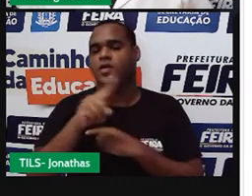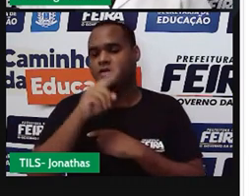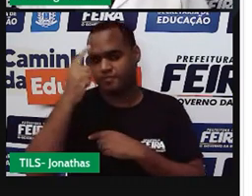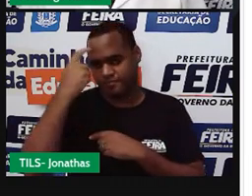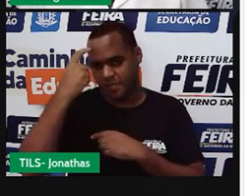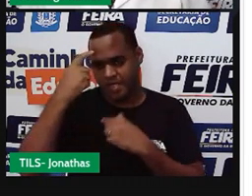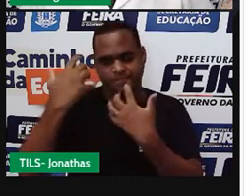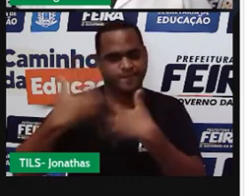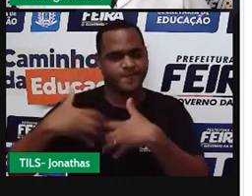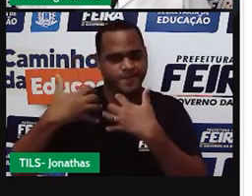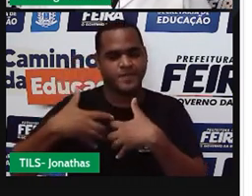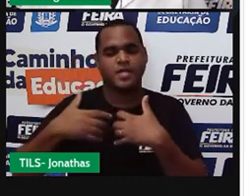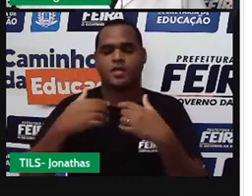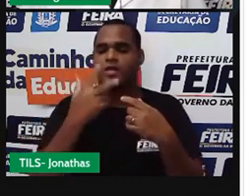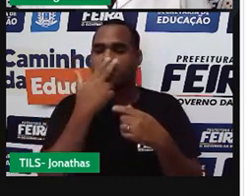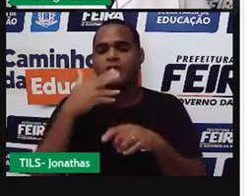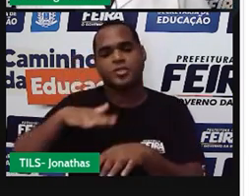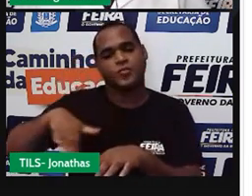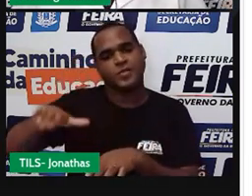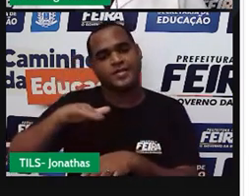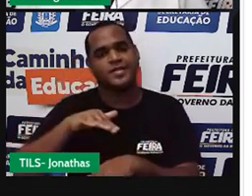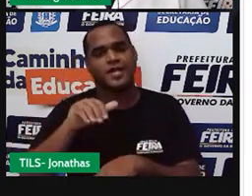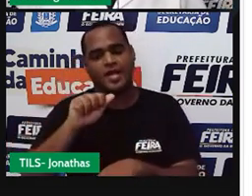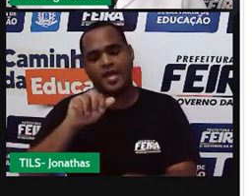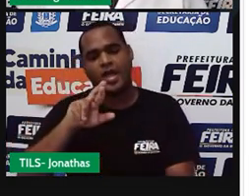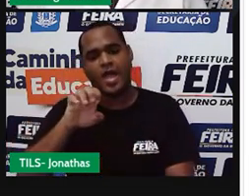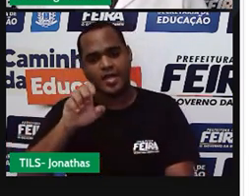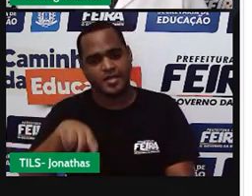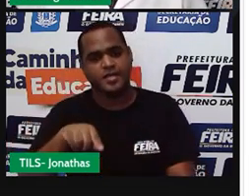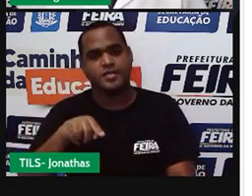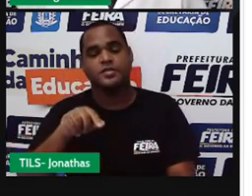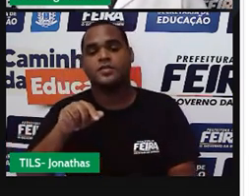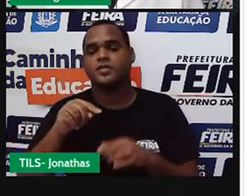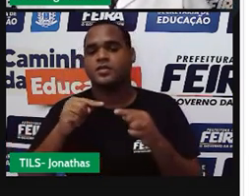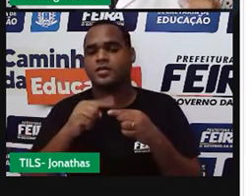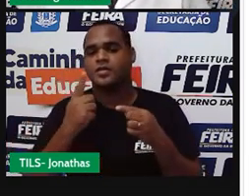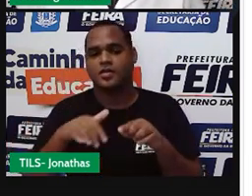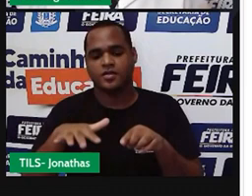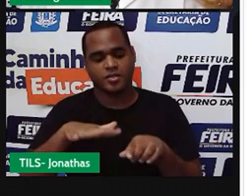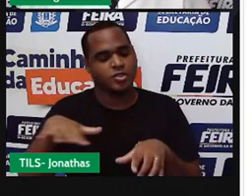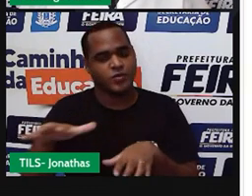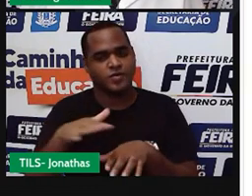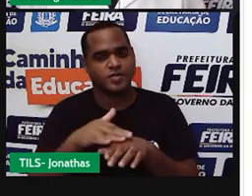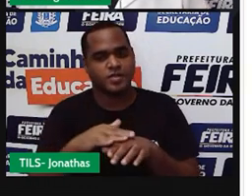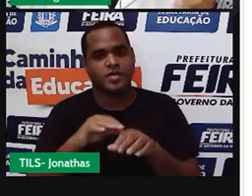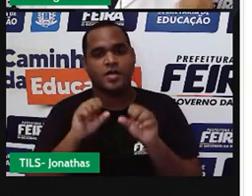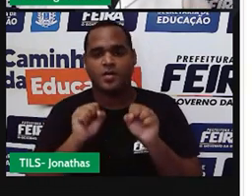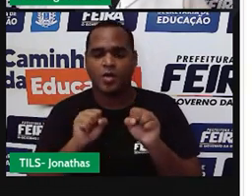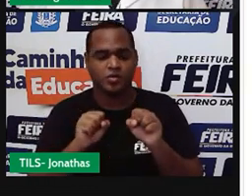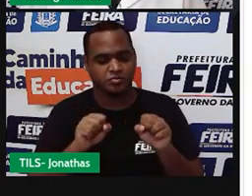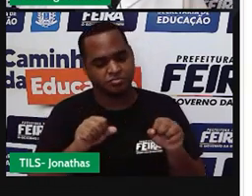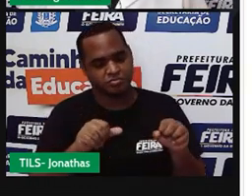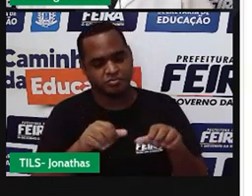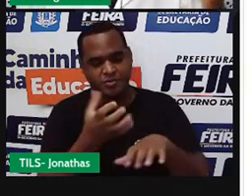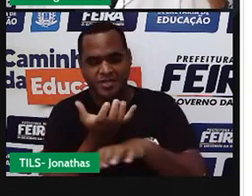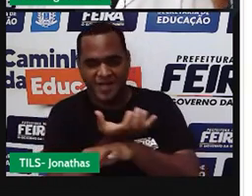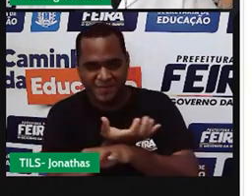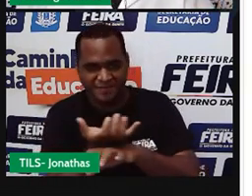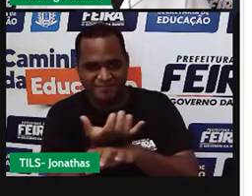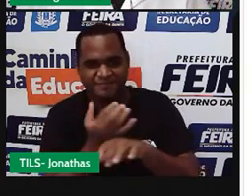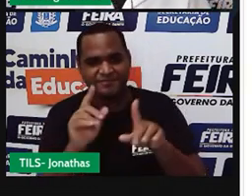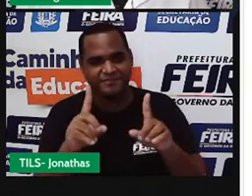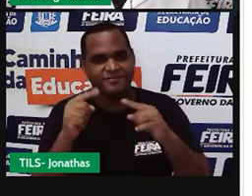que você é dono ou dona de um pequeno terreno retangular e quer cobrir o chão desse terreno com placas quadradas de grama